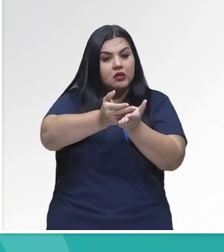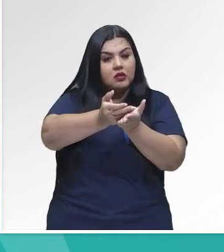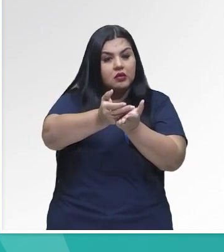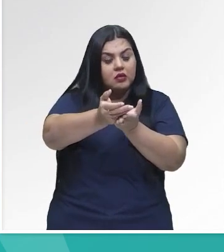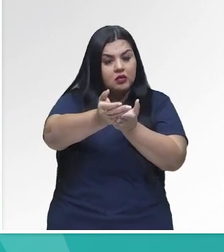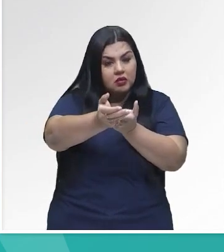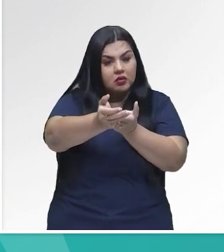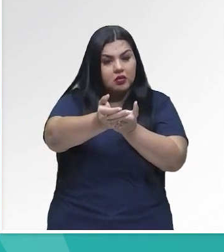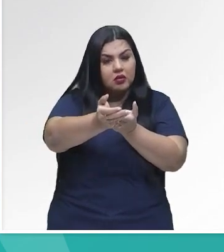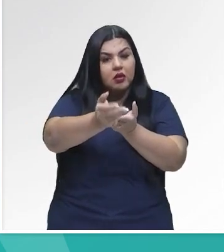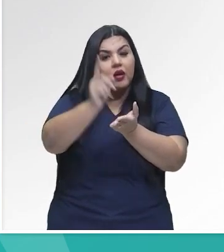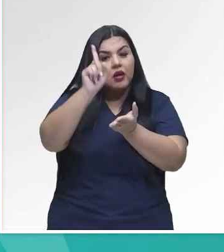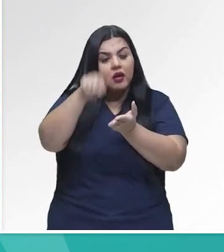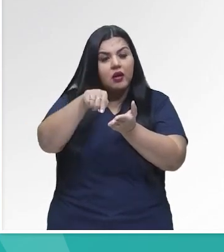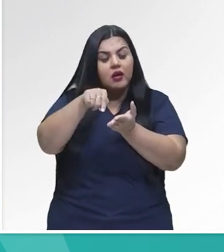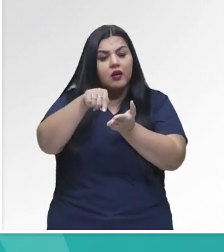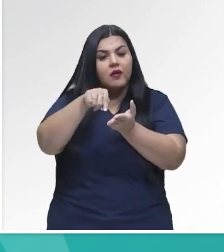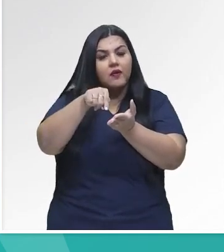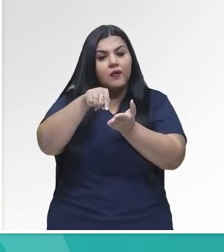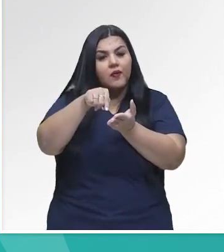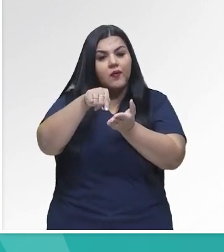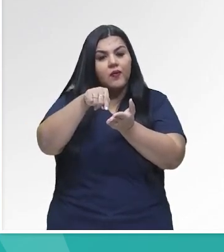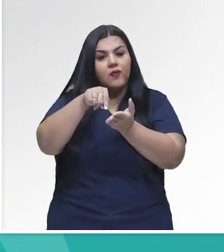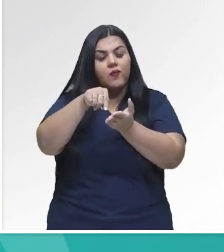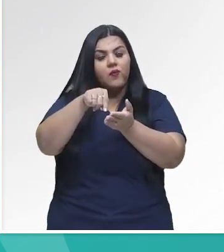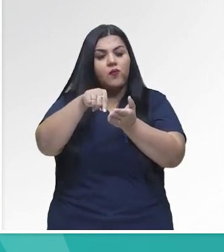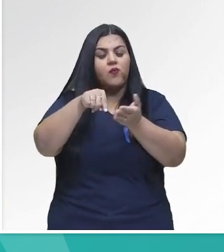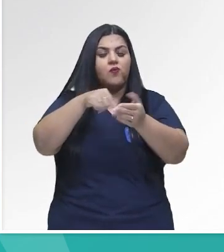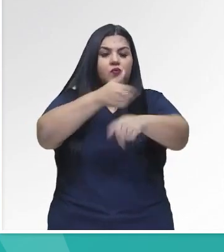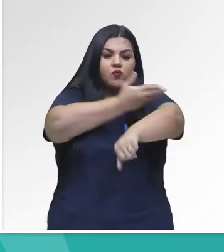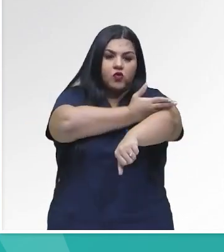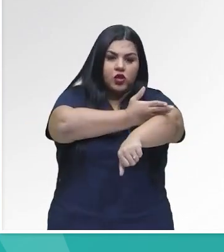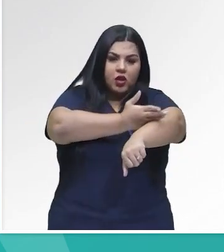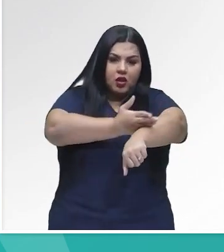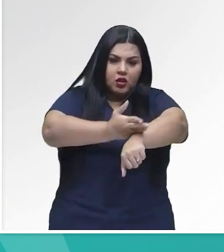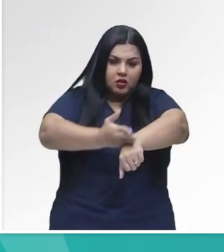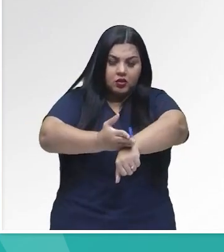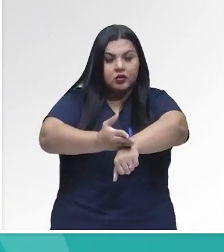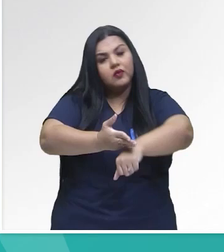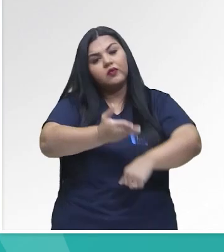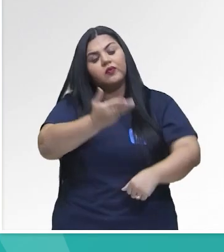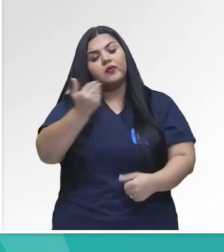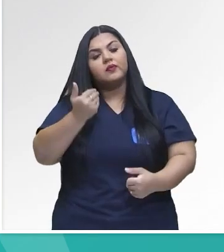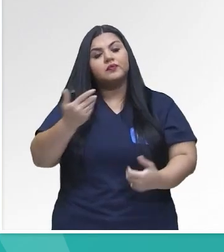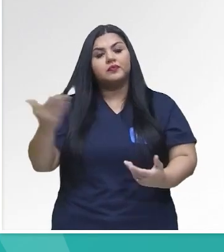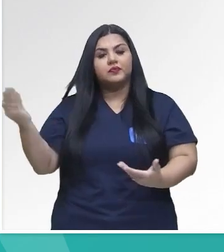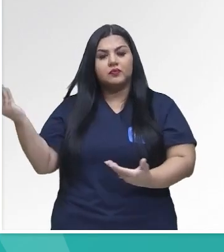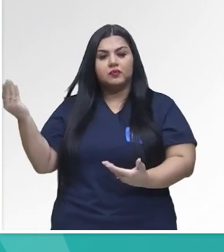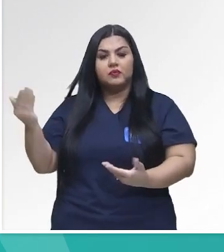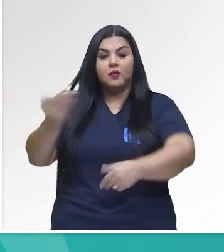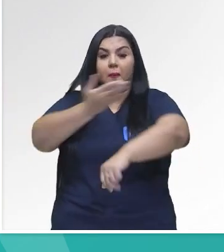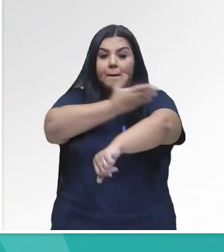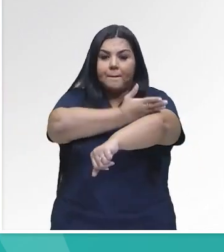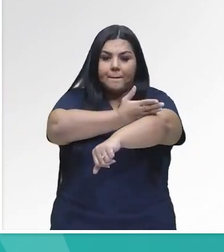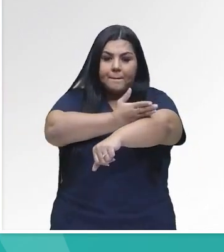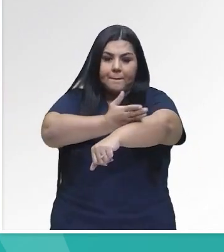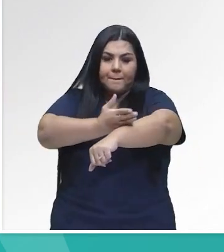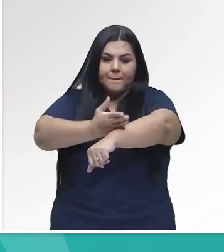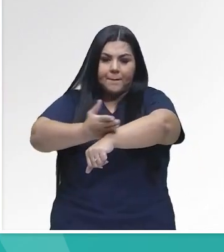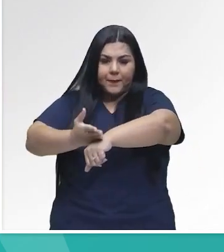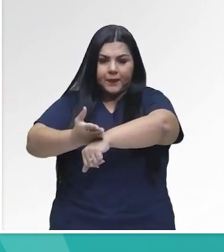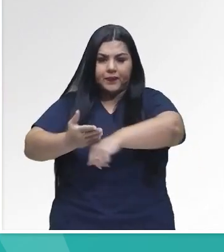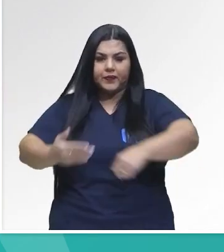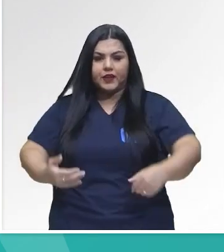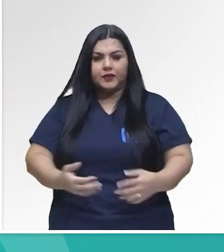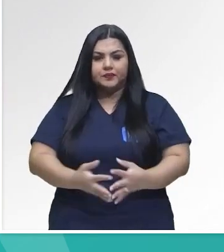a partida são as pedras brancas. Então, vamos posicionar as peças brancas no